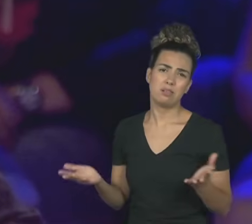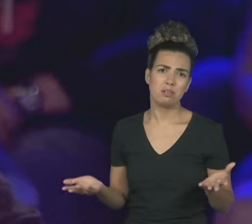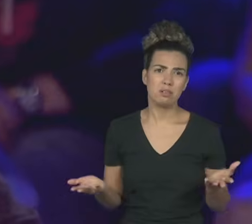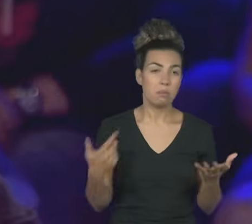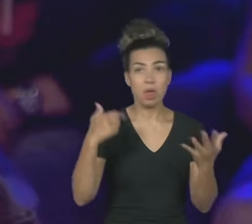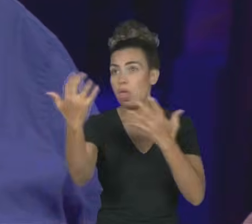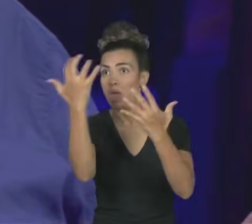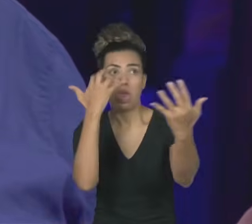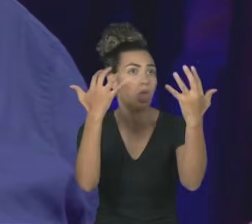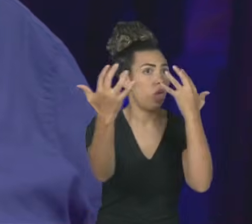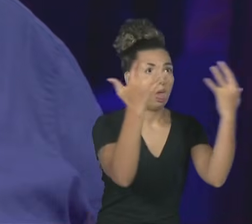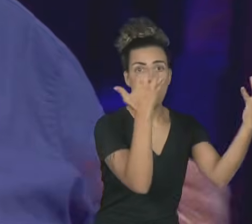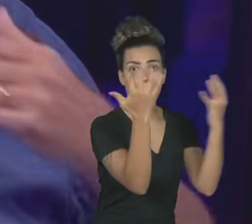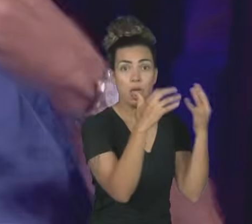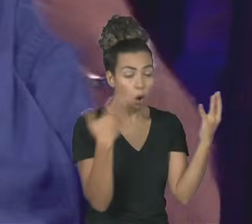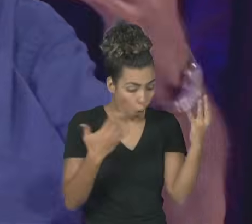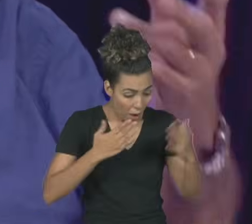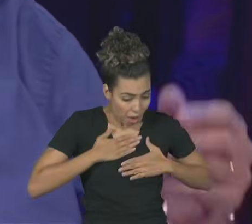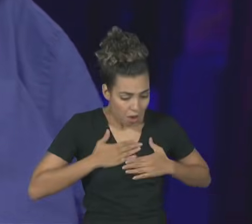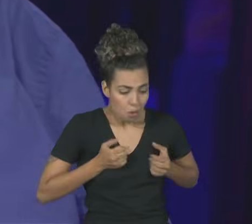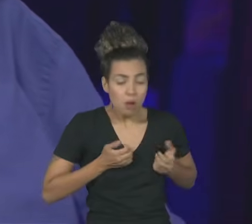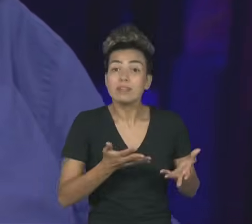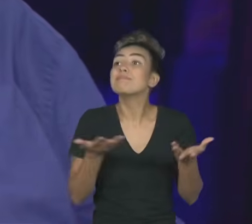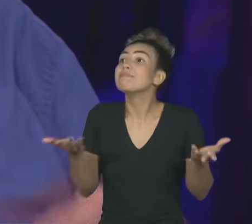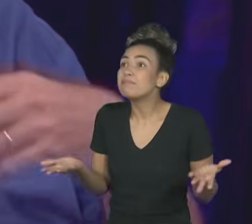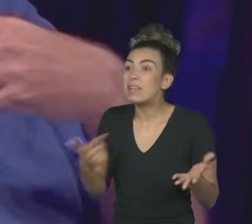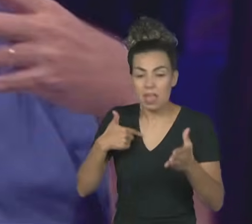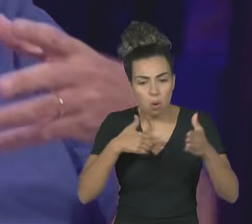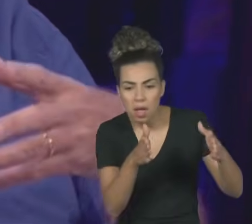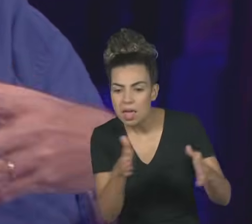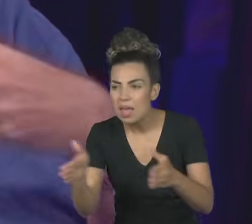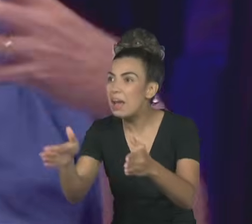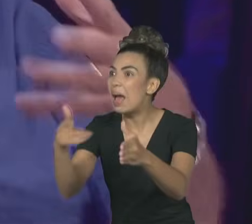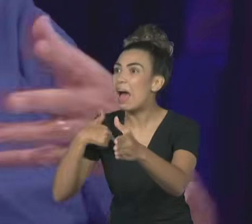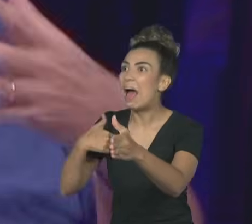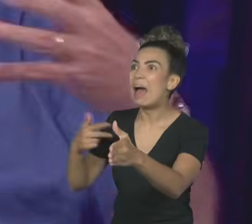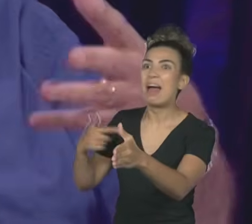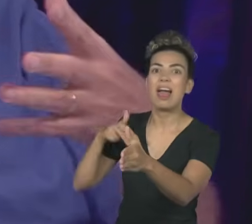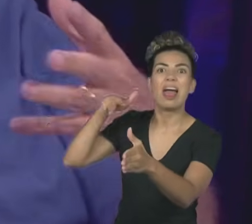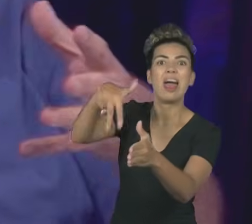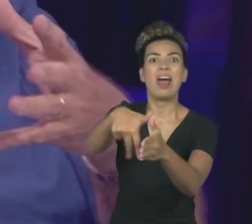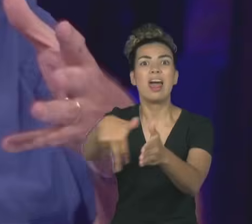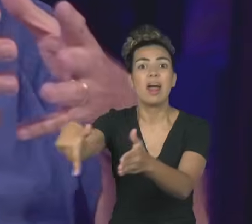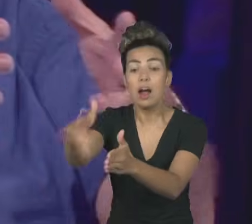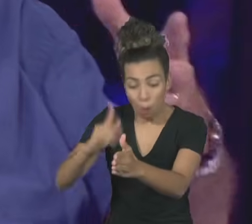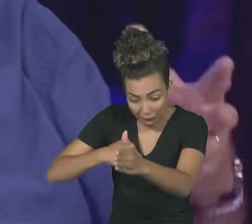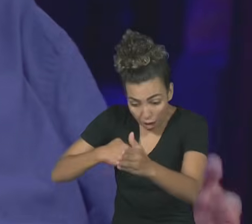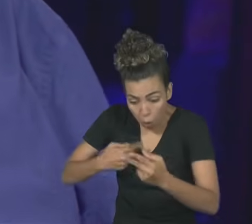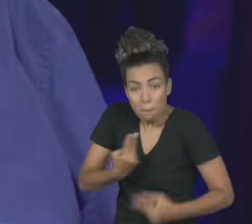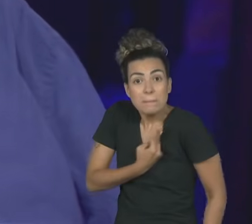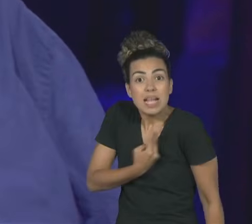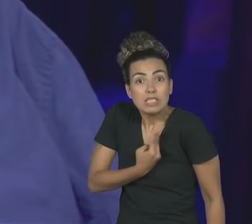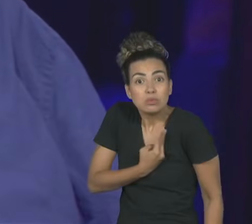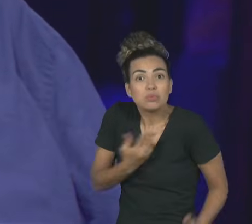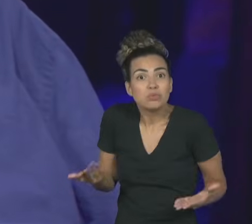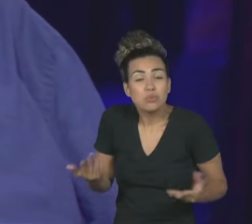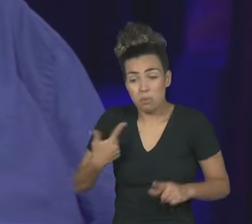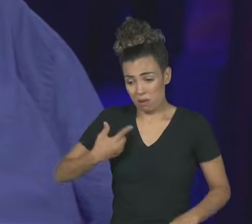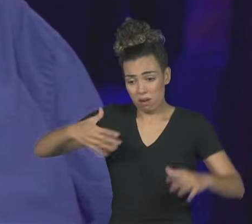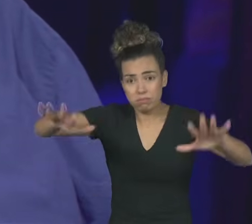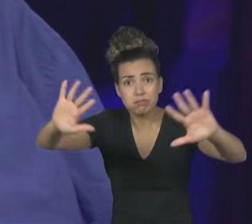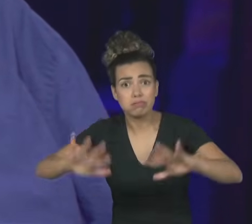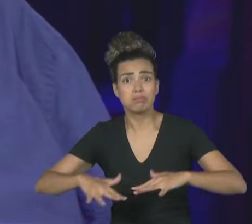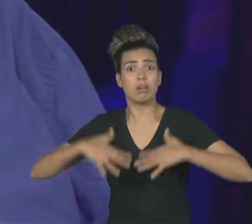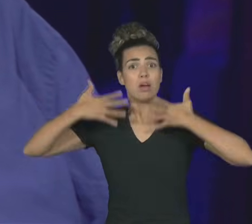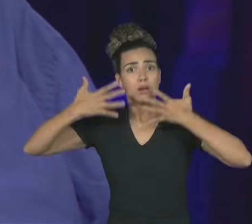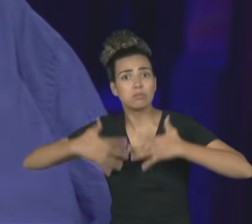voz, né? Pois é. Onde é que está o seu rio? Como é que você vai encontrar o seu pequeno barquinho nessa correnteza que é